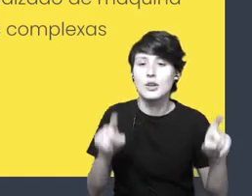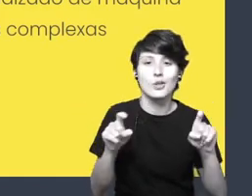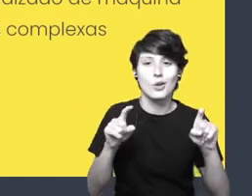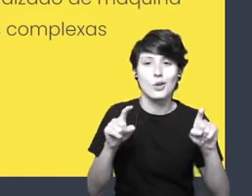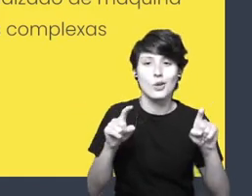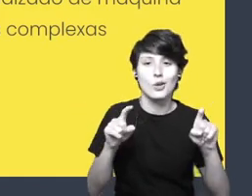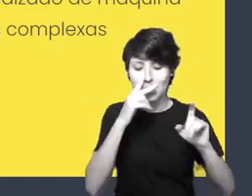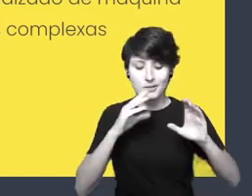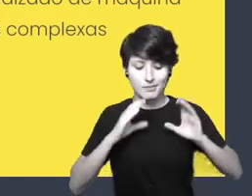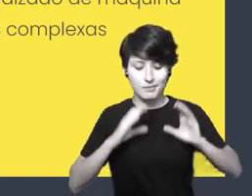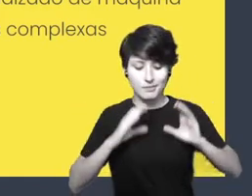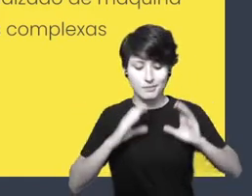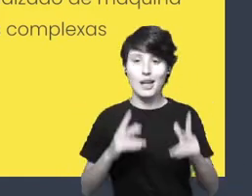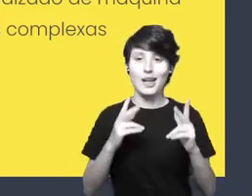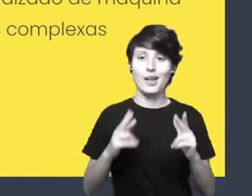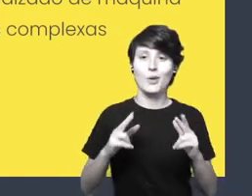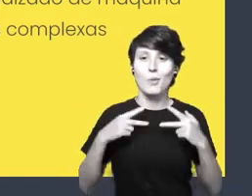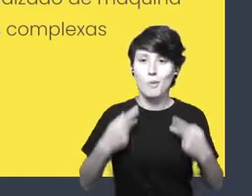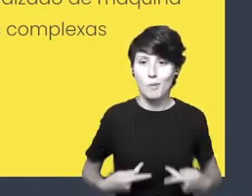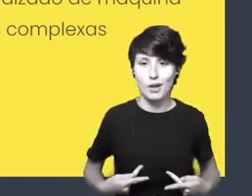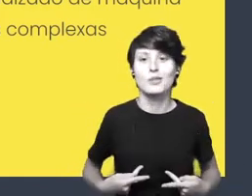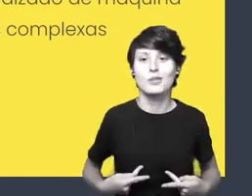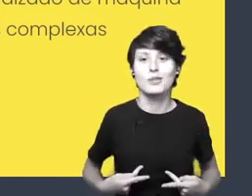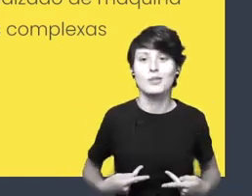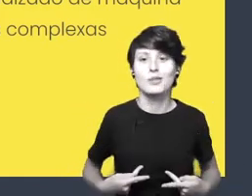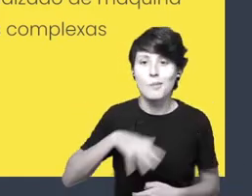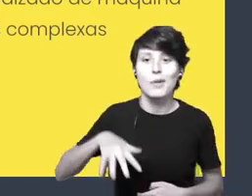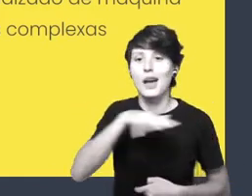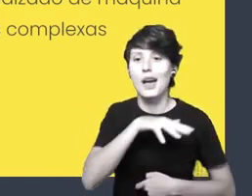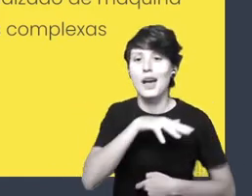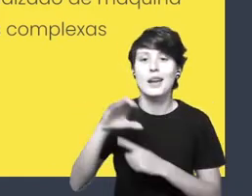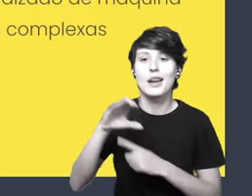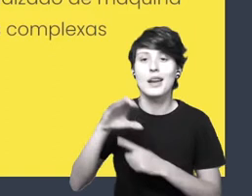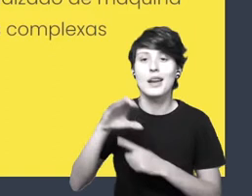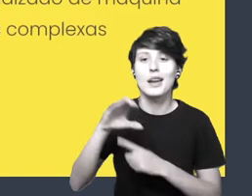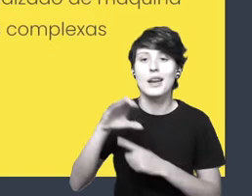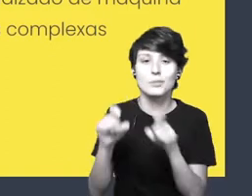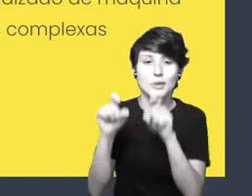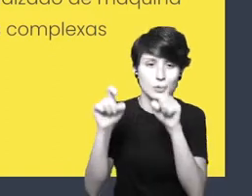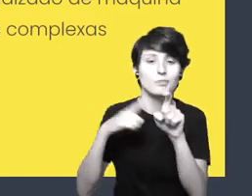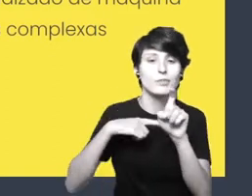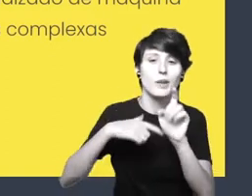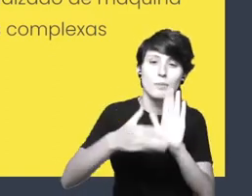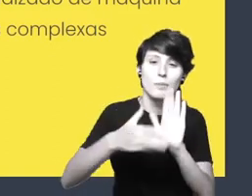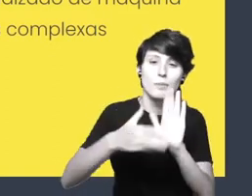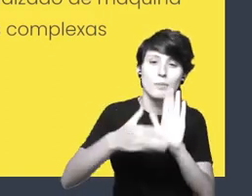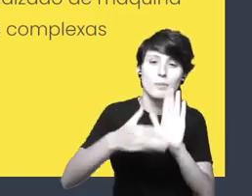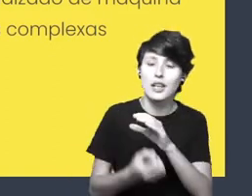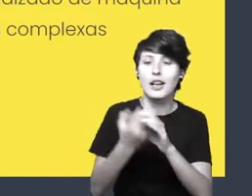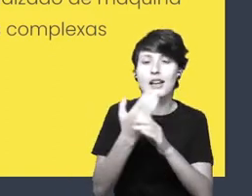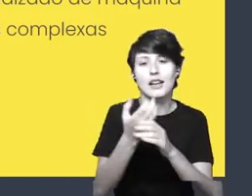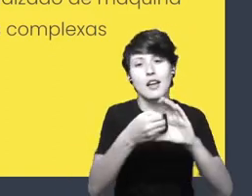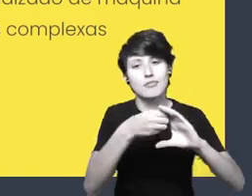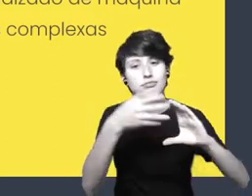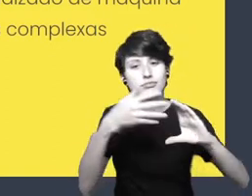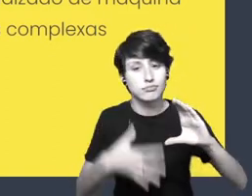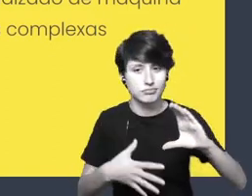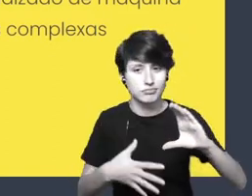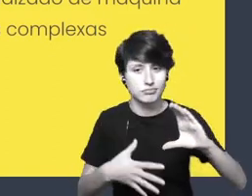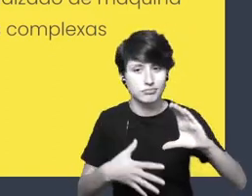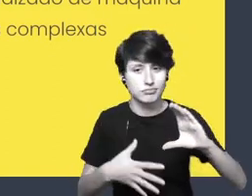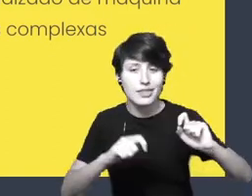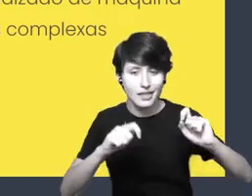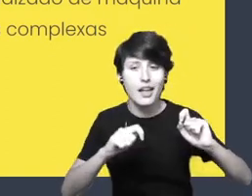humanos. Então, ele é um ramo da ciência da computação em que ele se propõe a elaborar dispositivos que simulem a capacidade humana